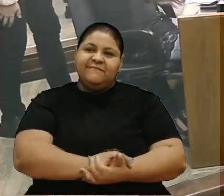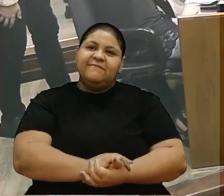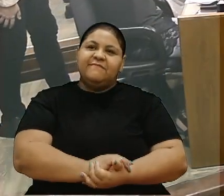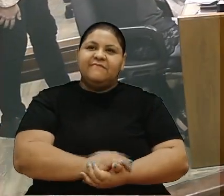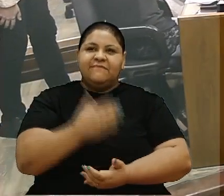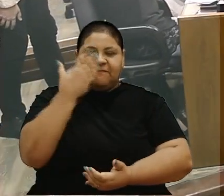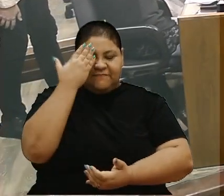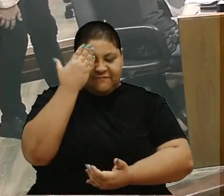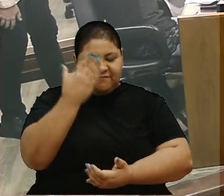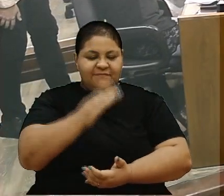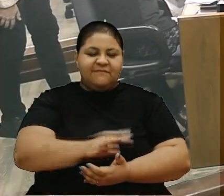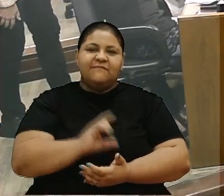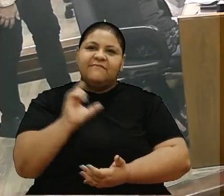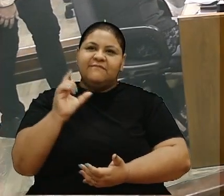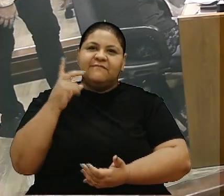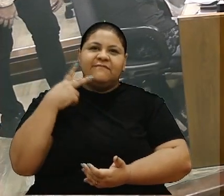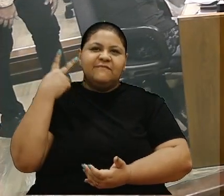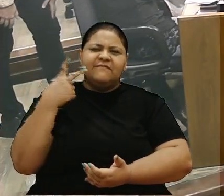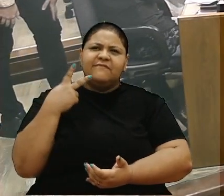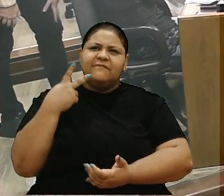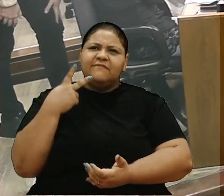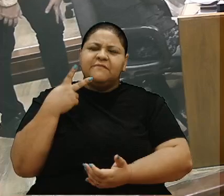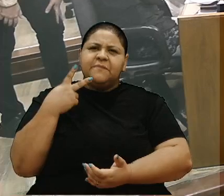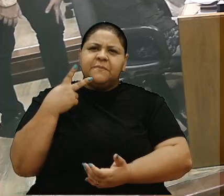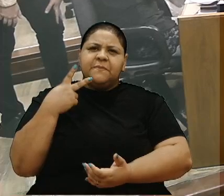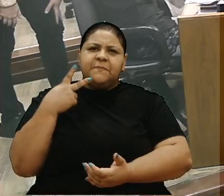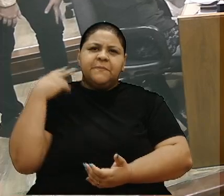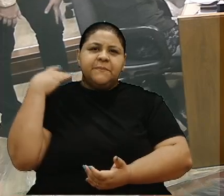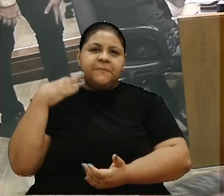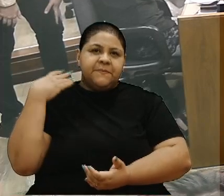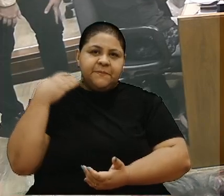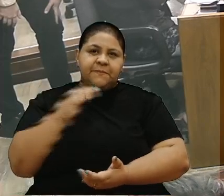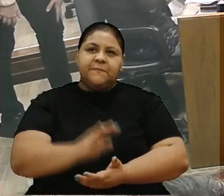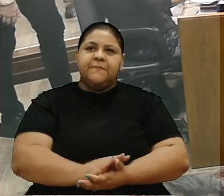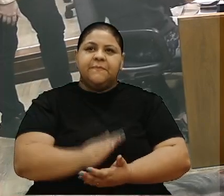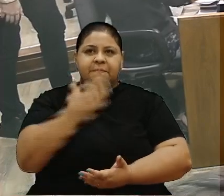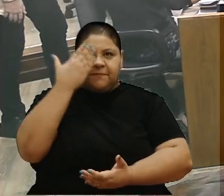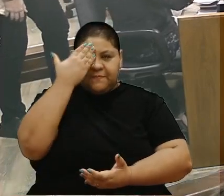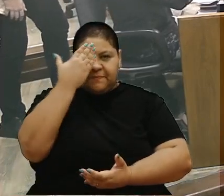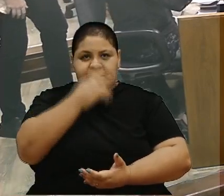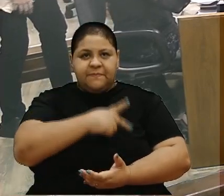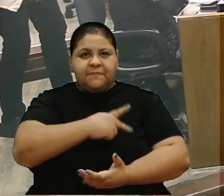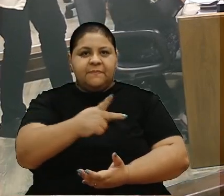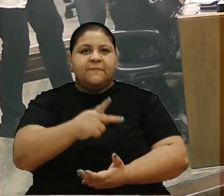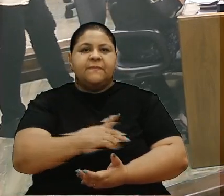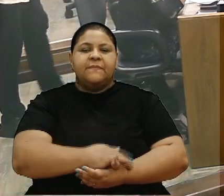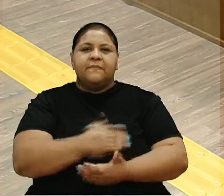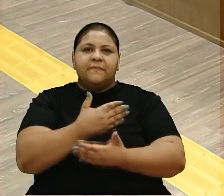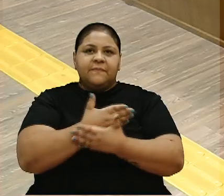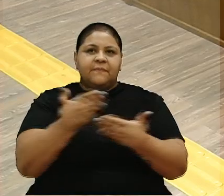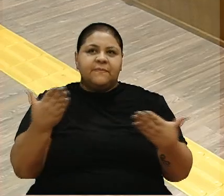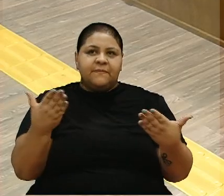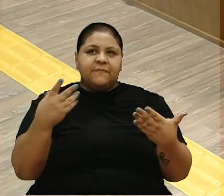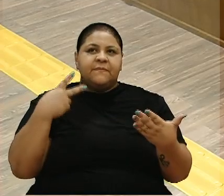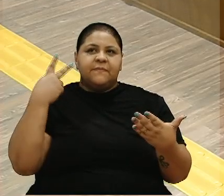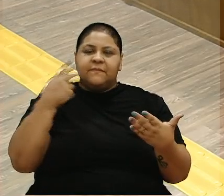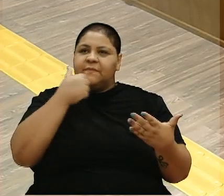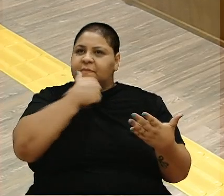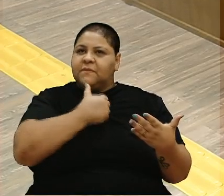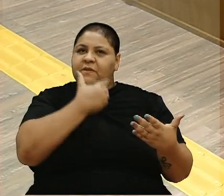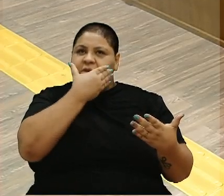vereador Aldonei Machado. Com a palavra, a vereadora Andressa Marques. Obrigada, senhor presidente, nobres colegas, vereadores